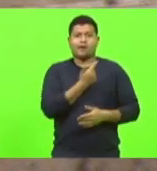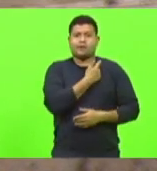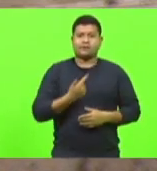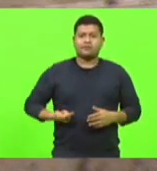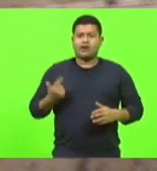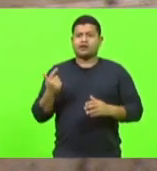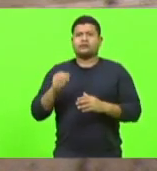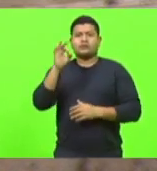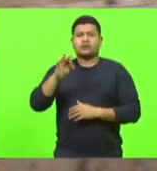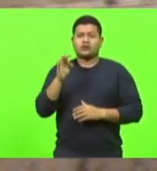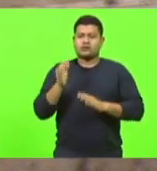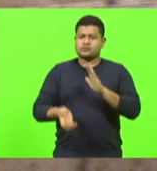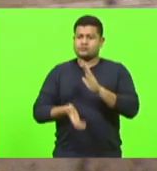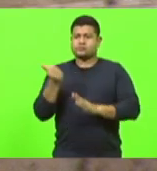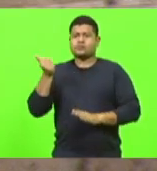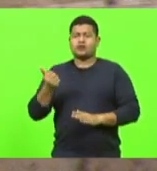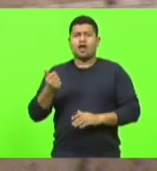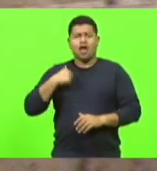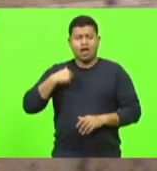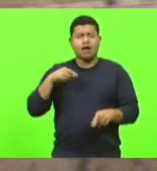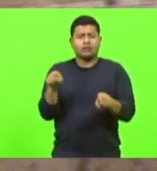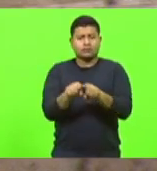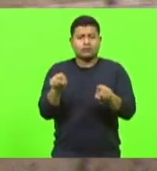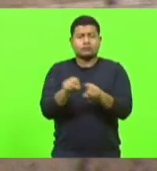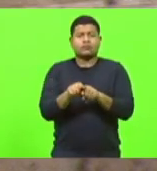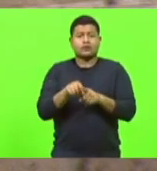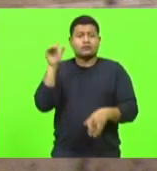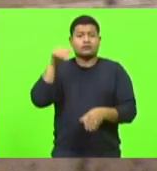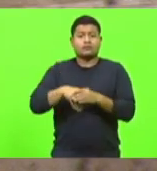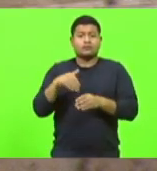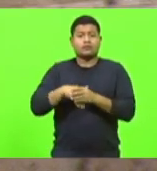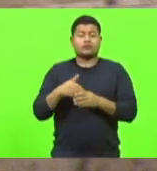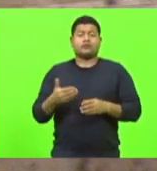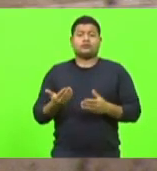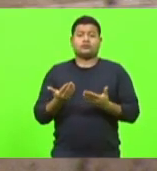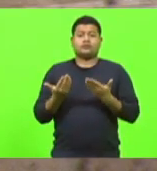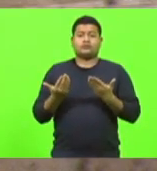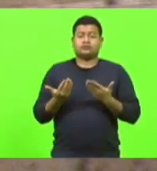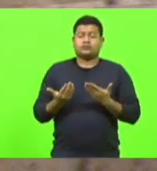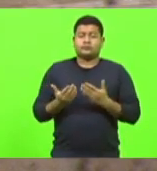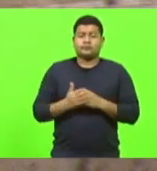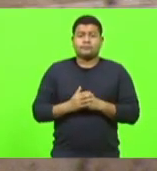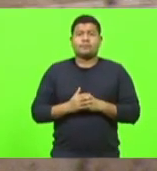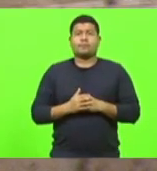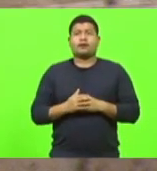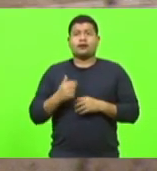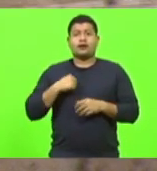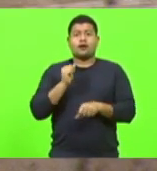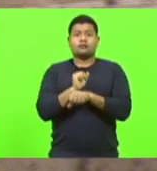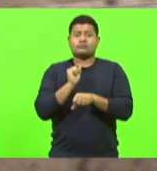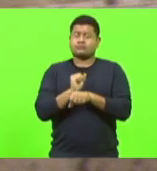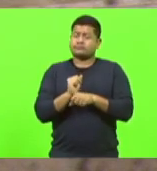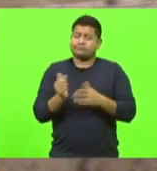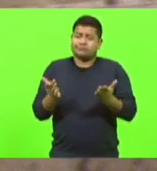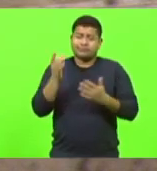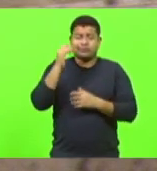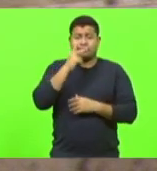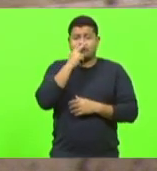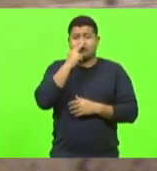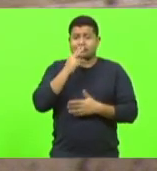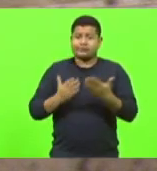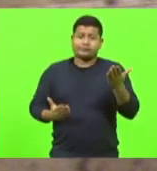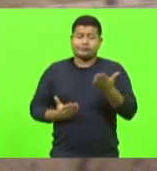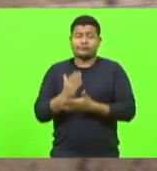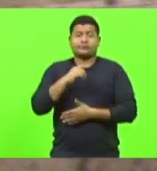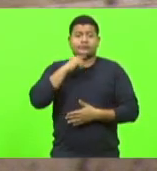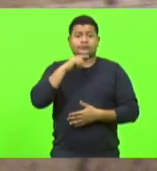vou deixar aqui no voto protesto também é com relação a isso espero que não vai passar né mas infeliz